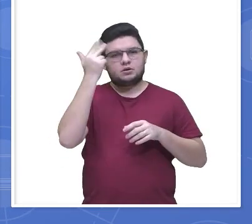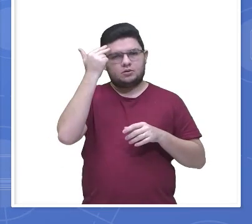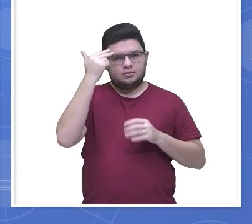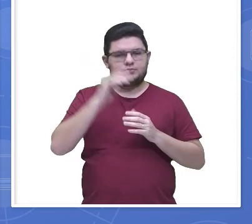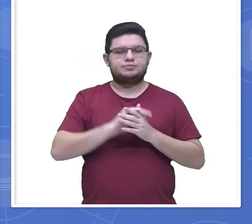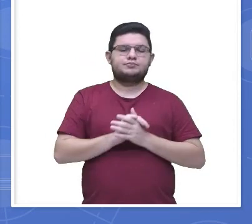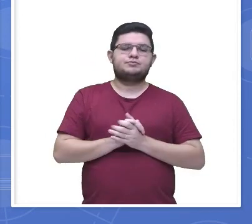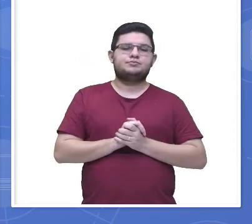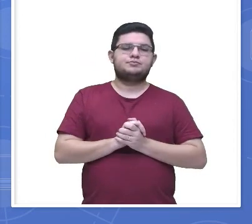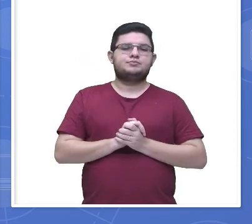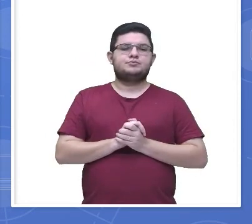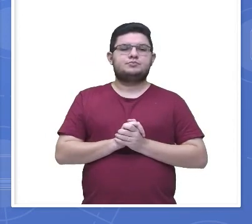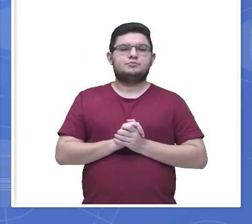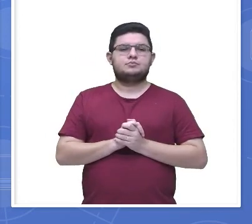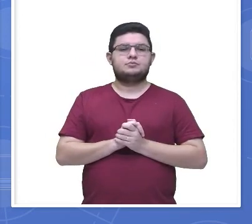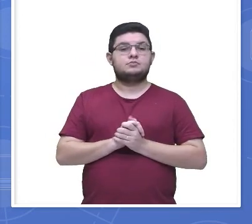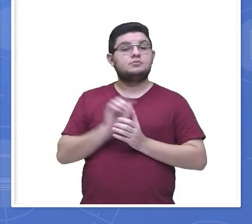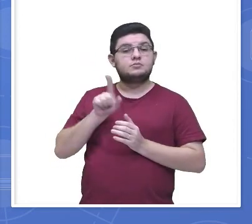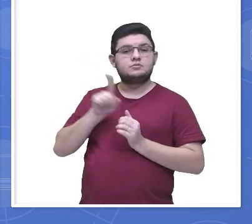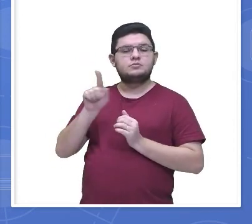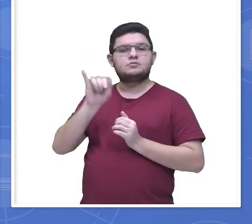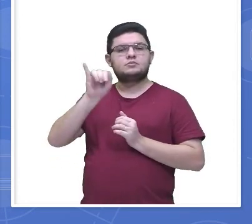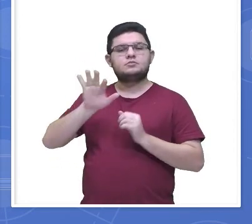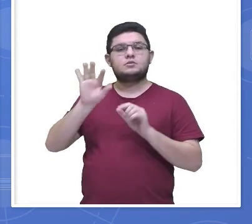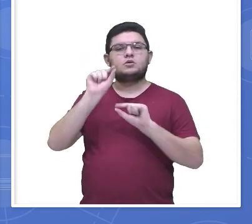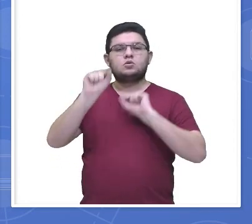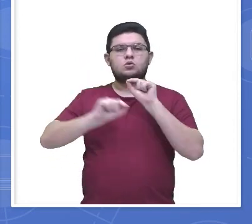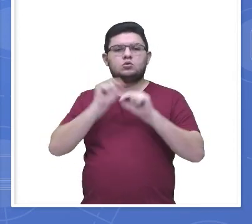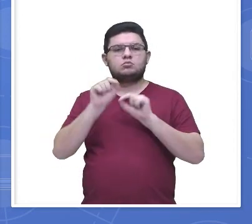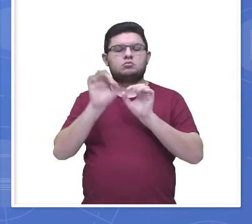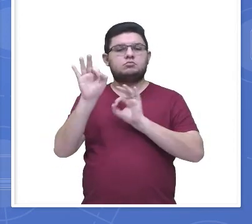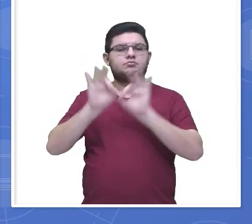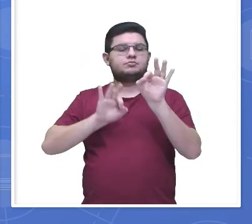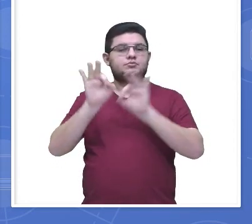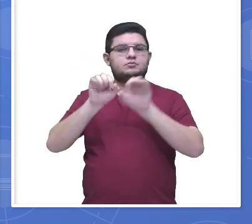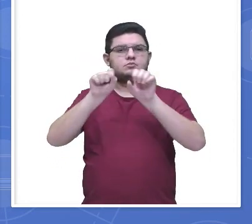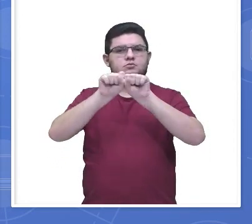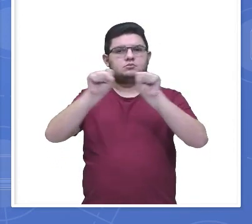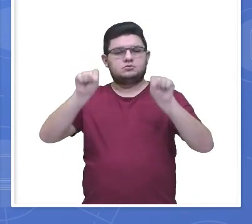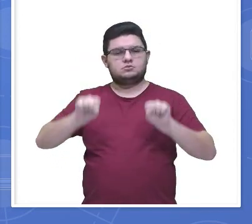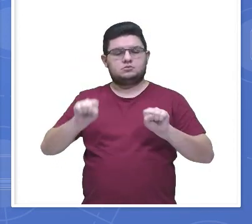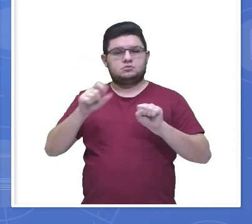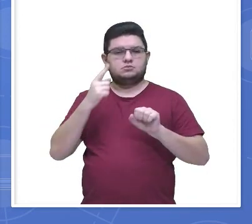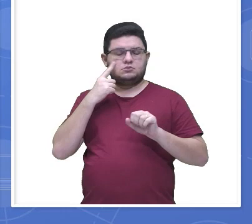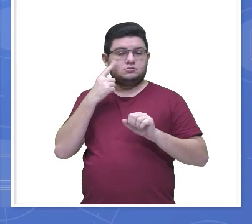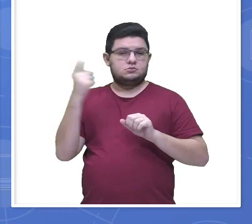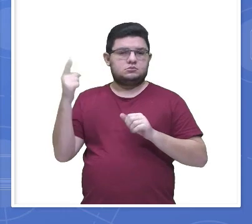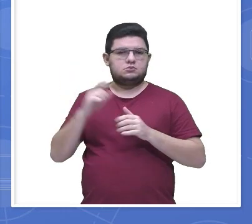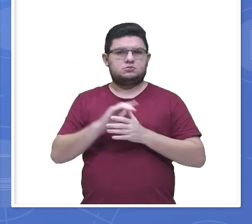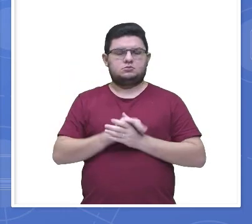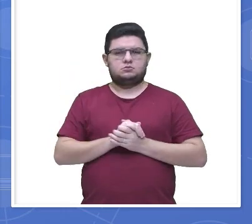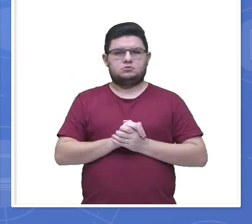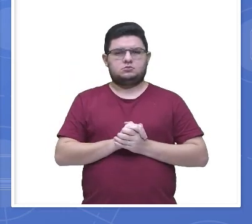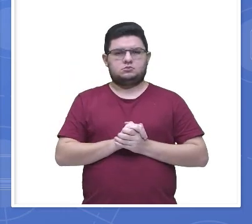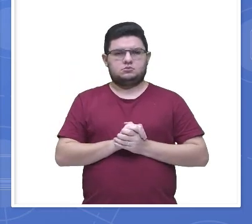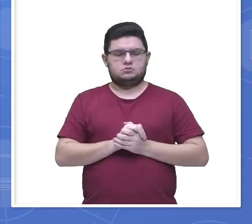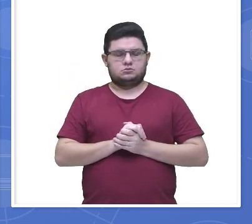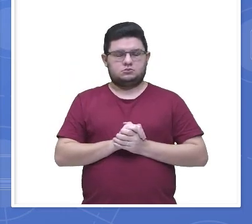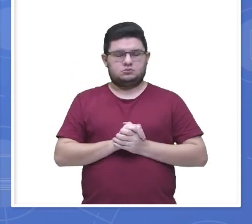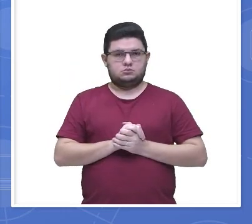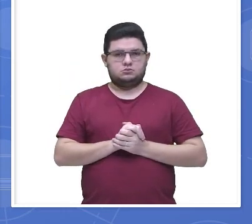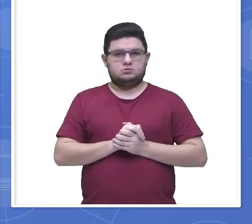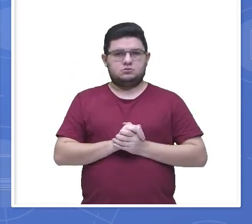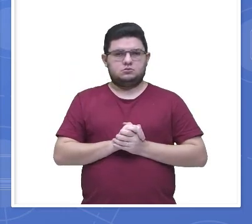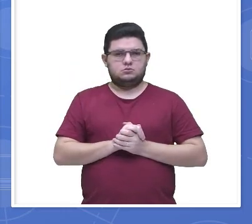próxima imagem como está dividido o sistema nervoso. O sistema nervoso está dividido em duas partes fundamentais.